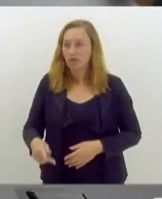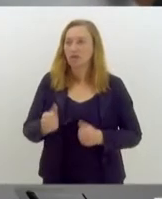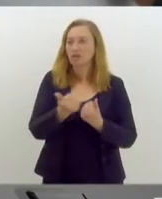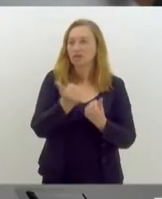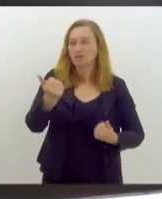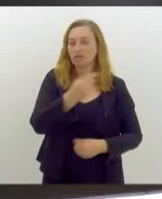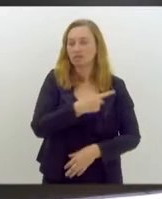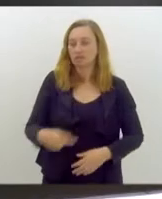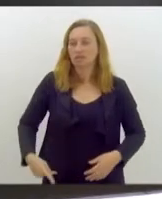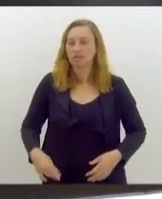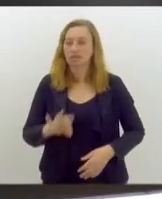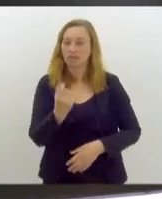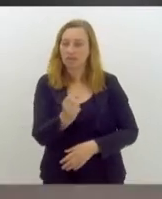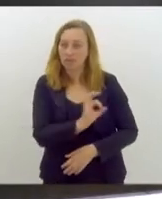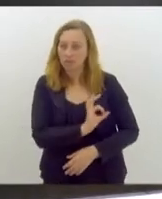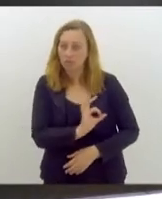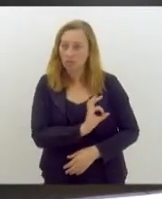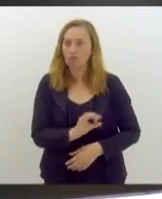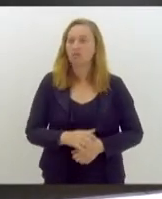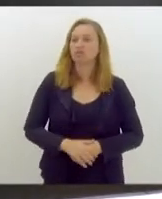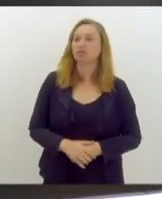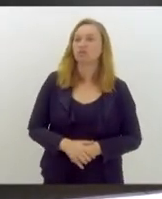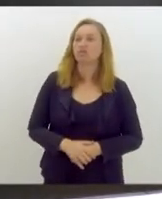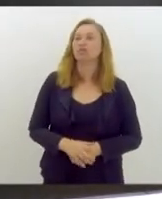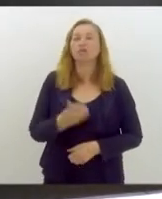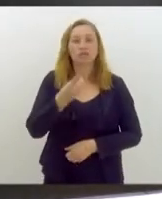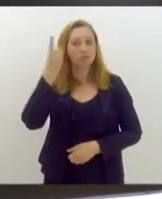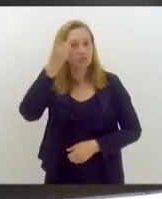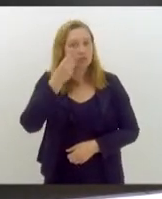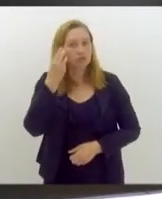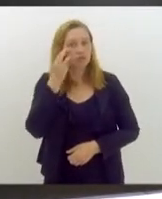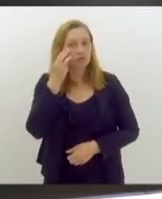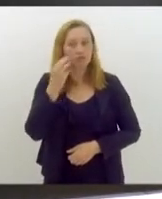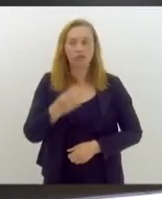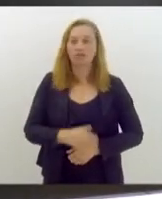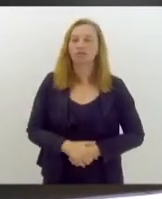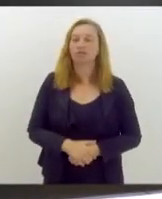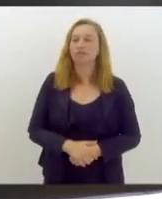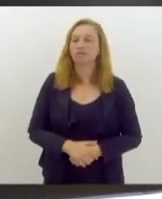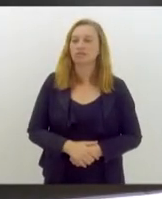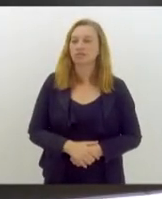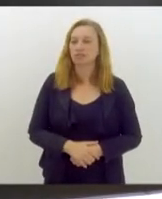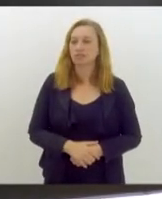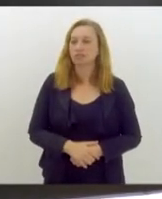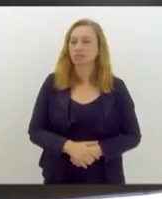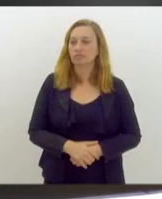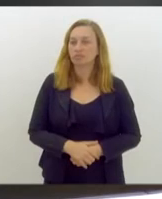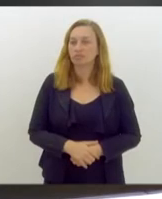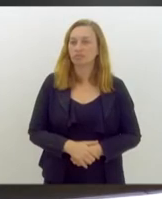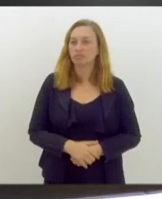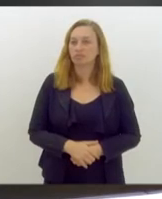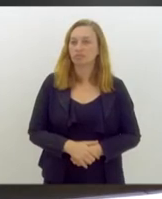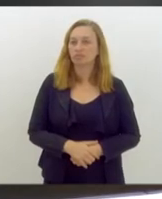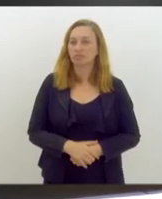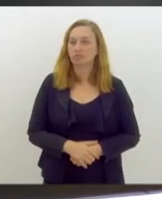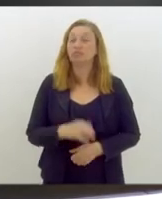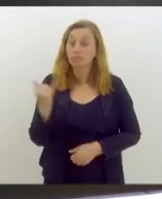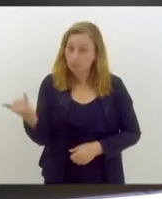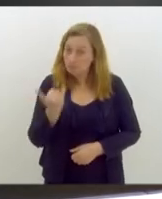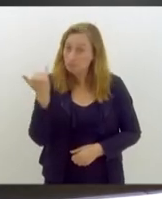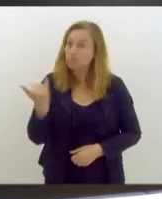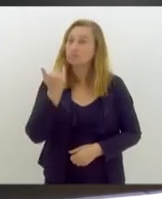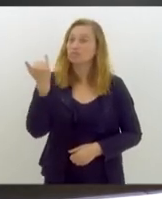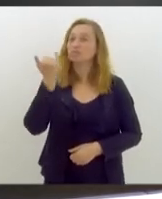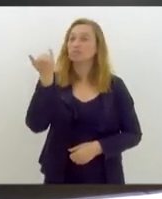Marta Rocha também aqui nosso membro Deputado valdec Carneiro de que é uma retomada importante